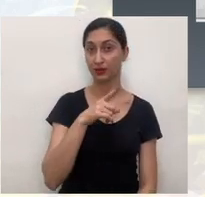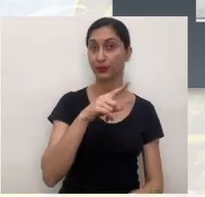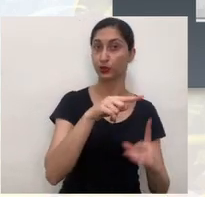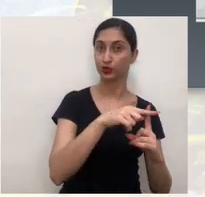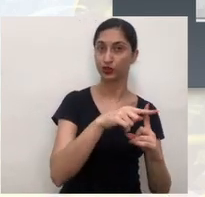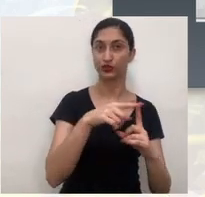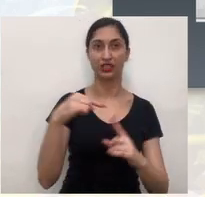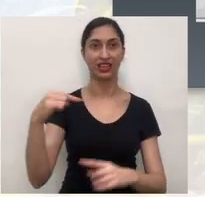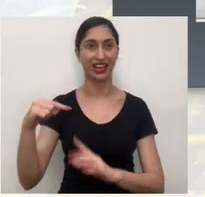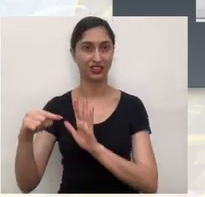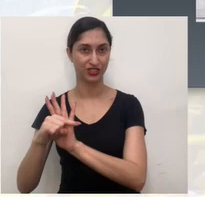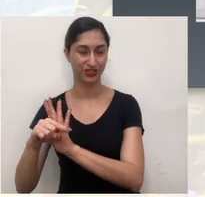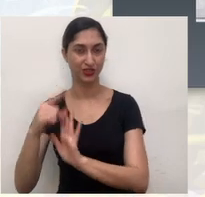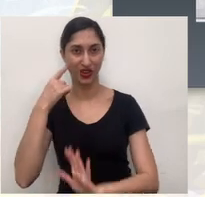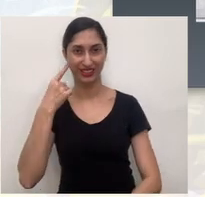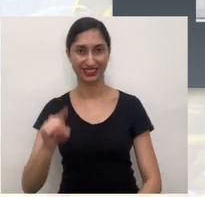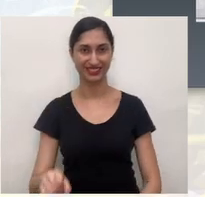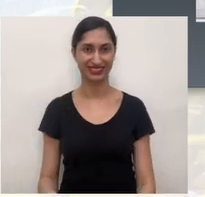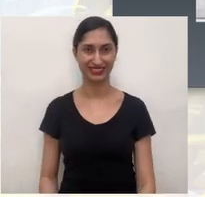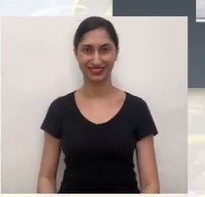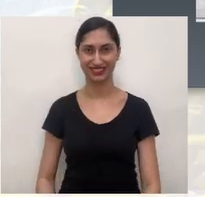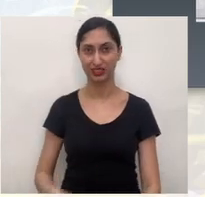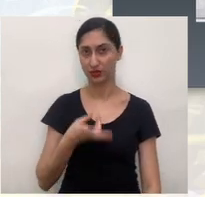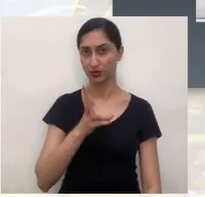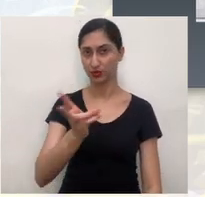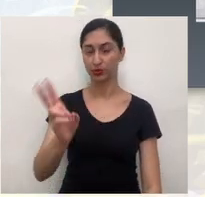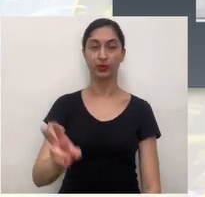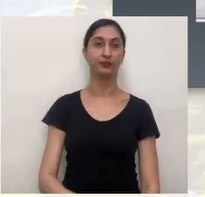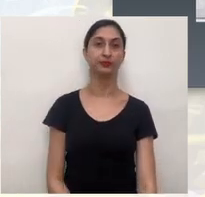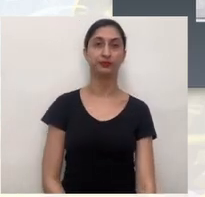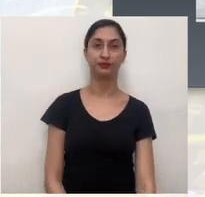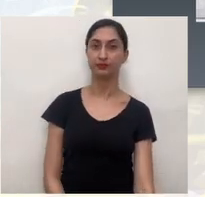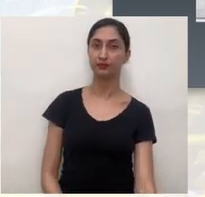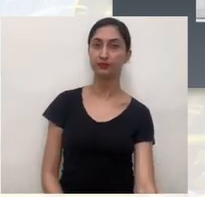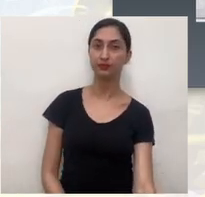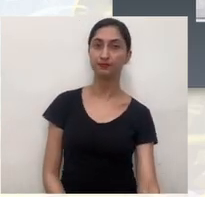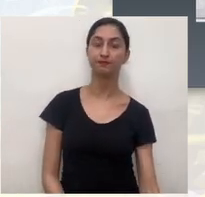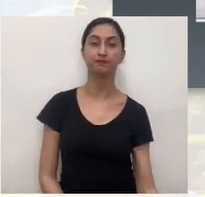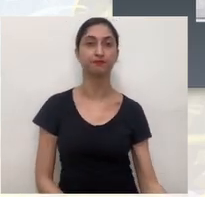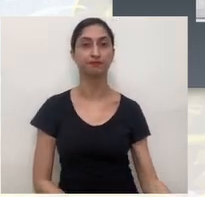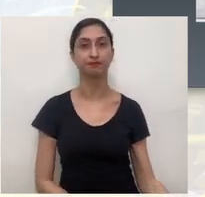né? E, seguindo em frente...